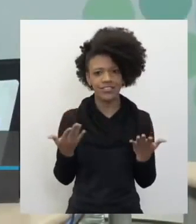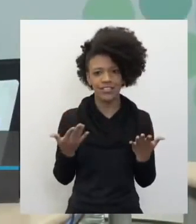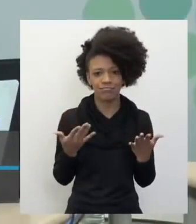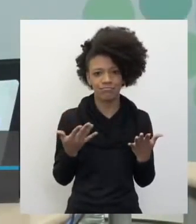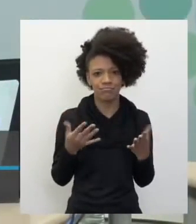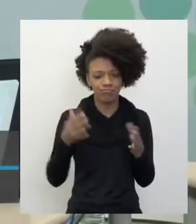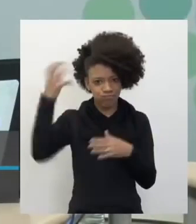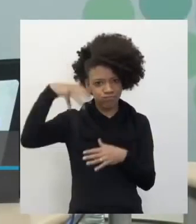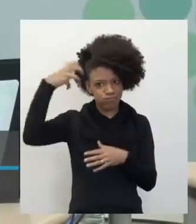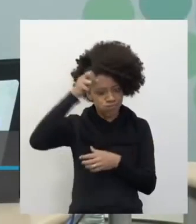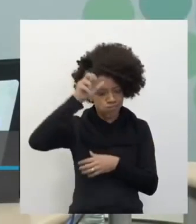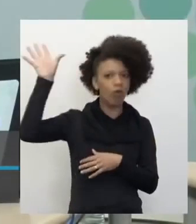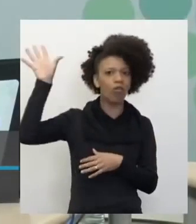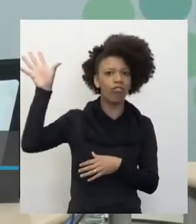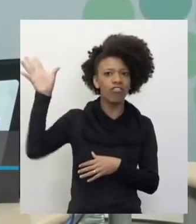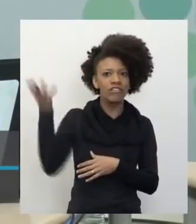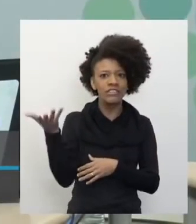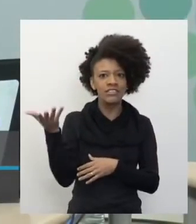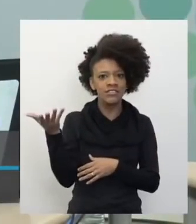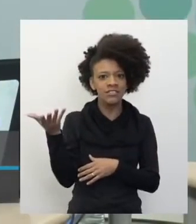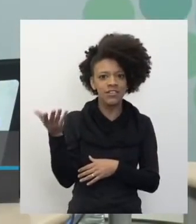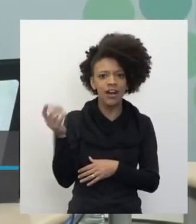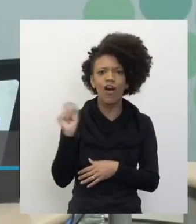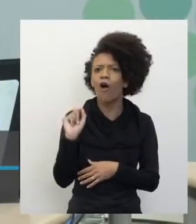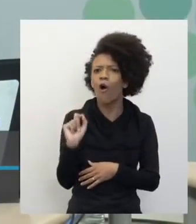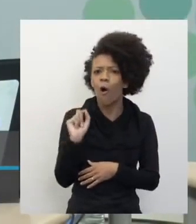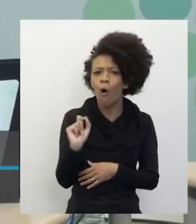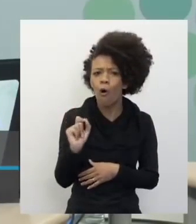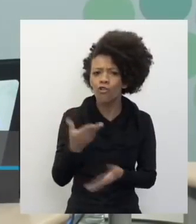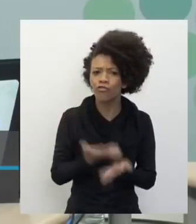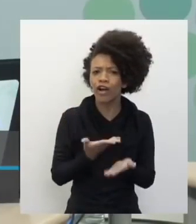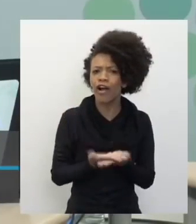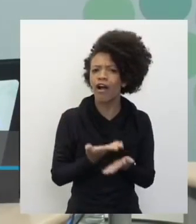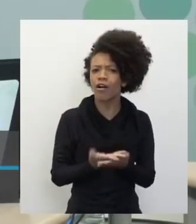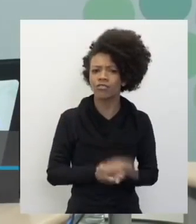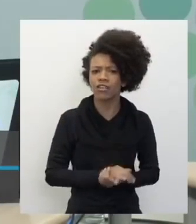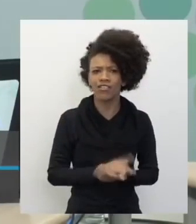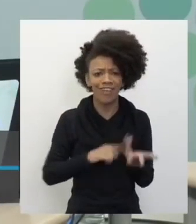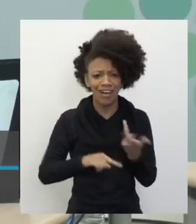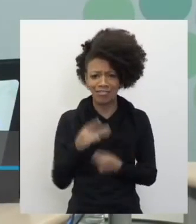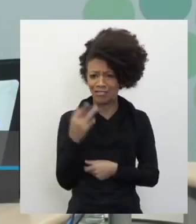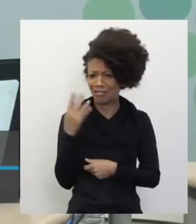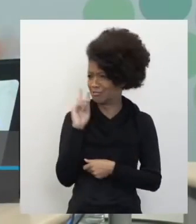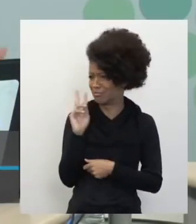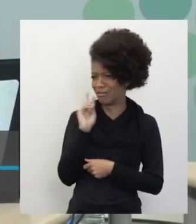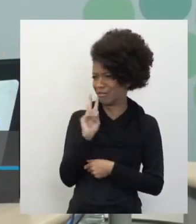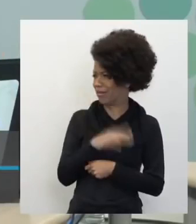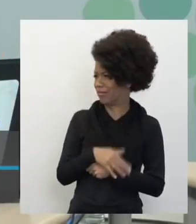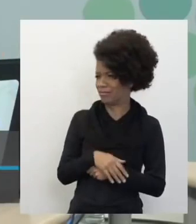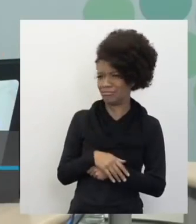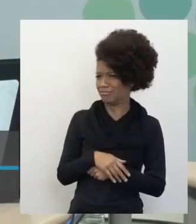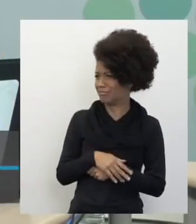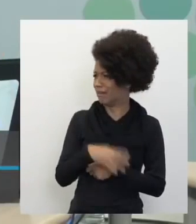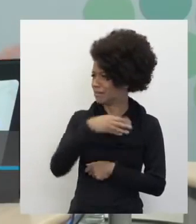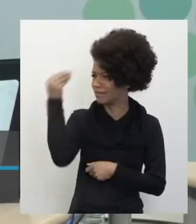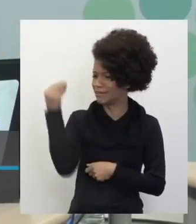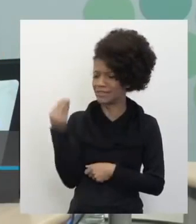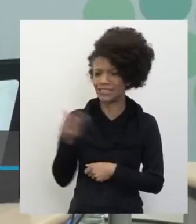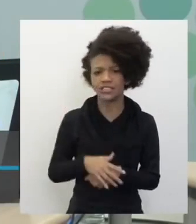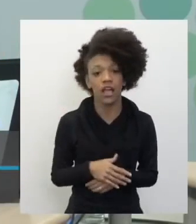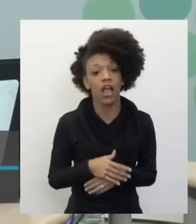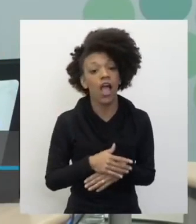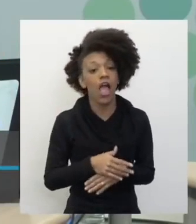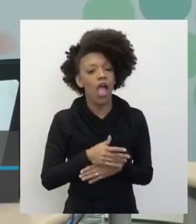um boom na cabeça de vocês. Onde é que está a aula anterior? Vários aqui falando, não lembro, não estava. Aposto que